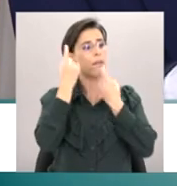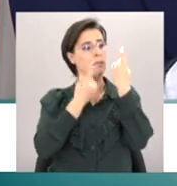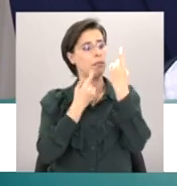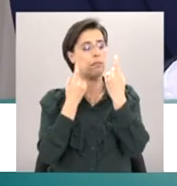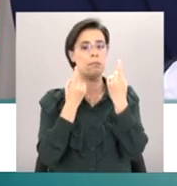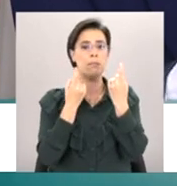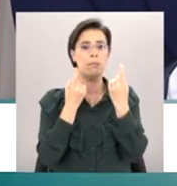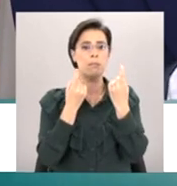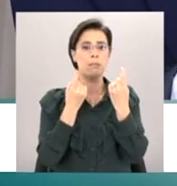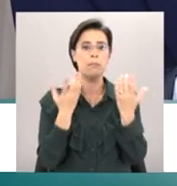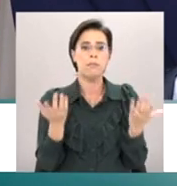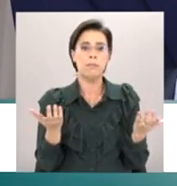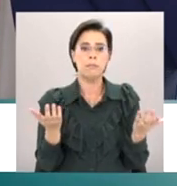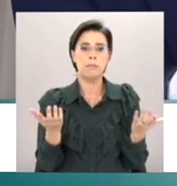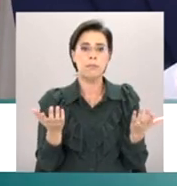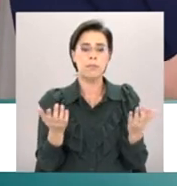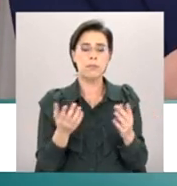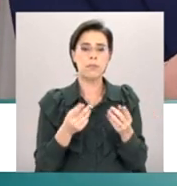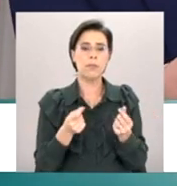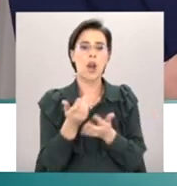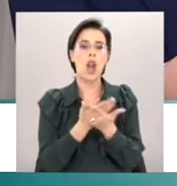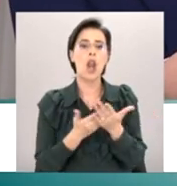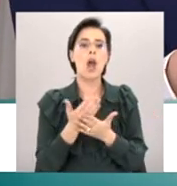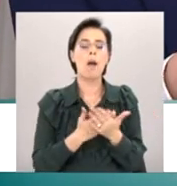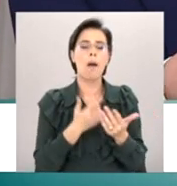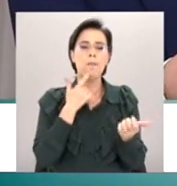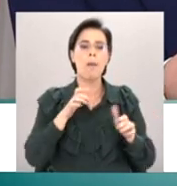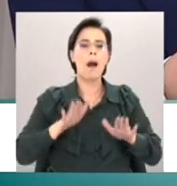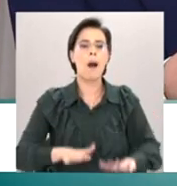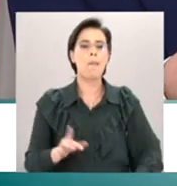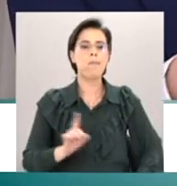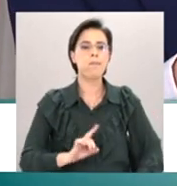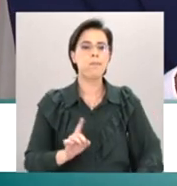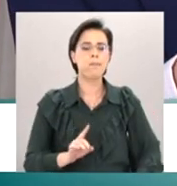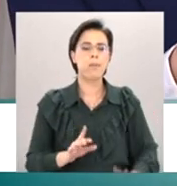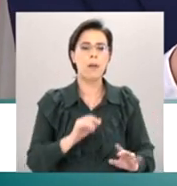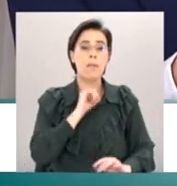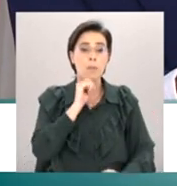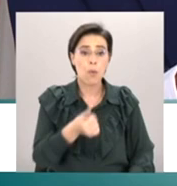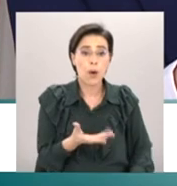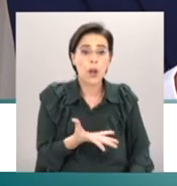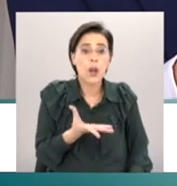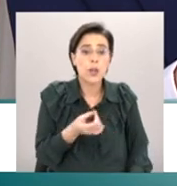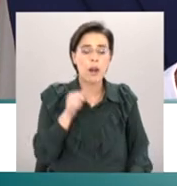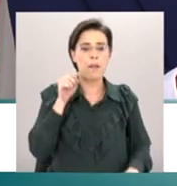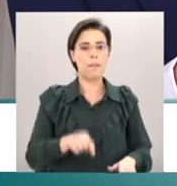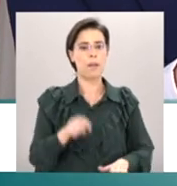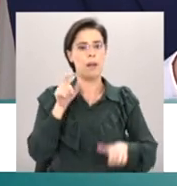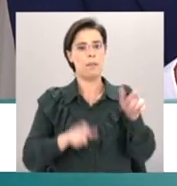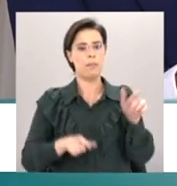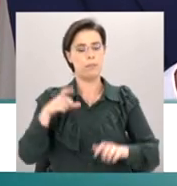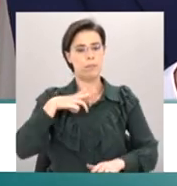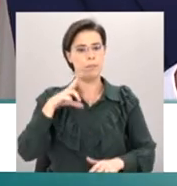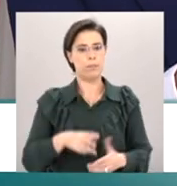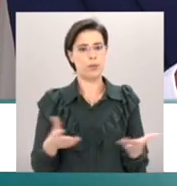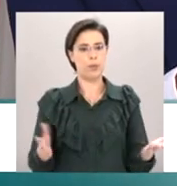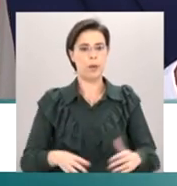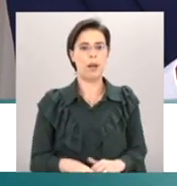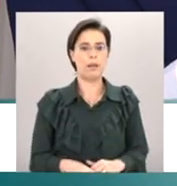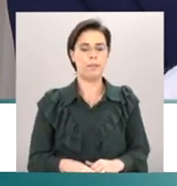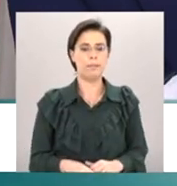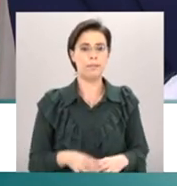que os negócios não podiam parar morreram 19 mil pessoas em Portugal